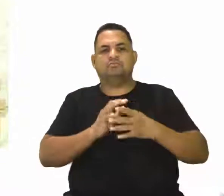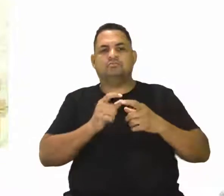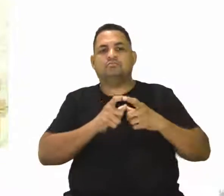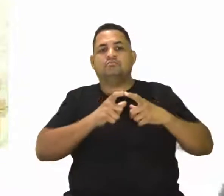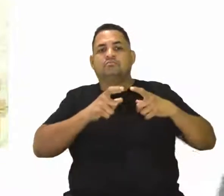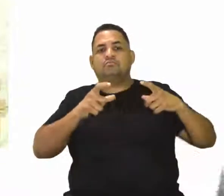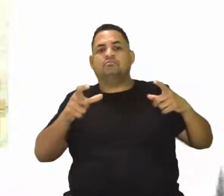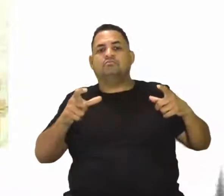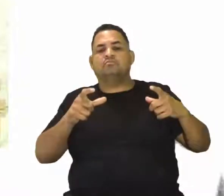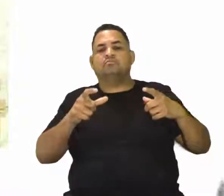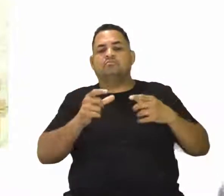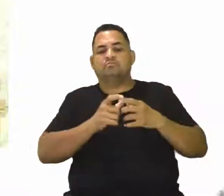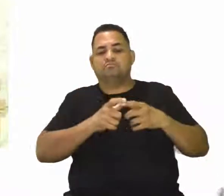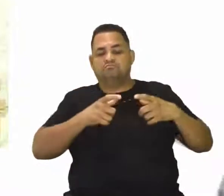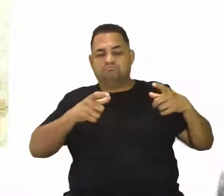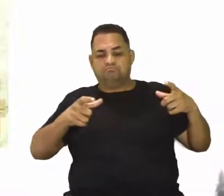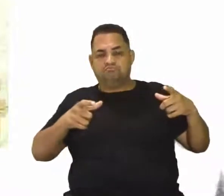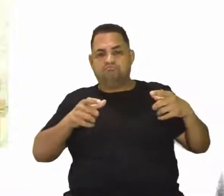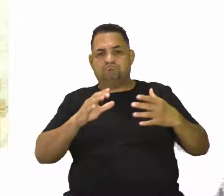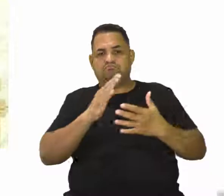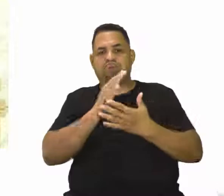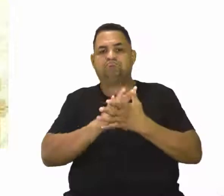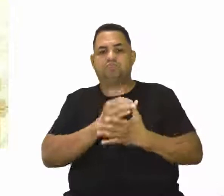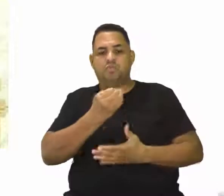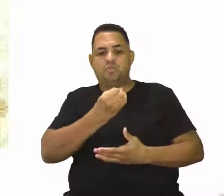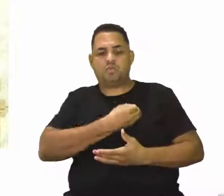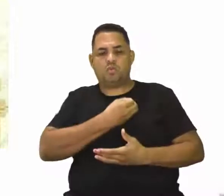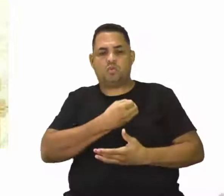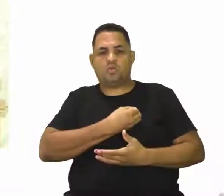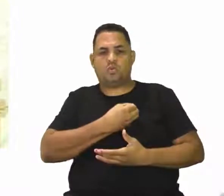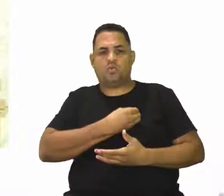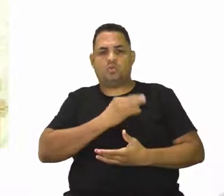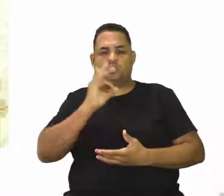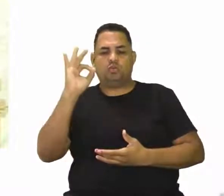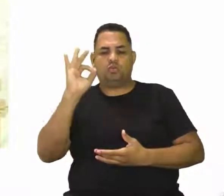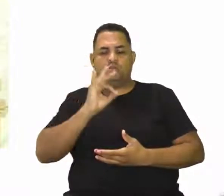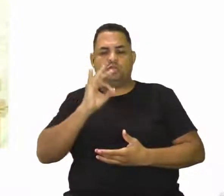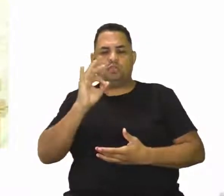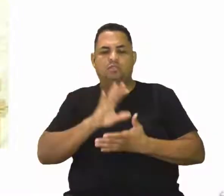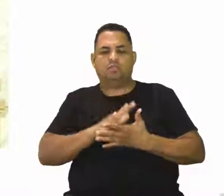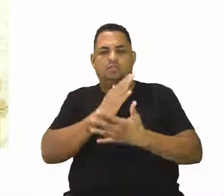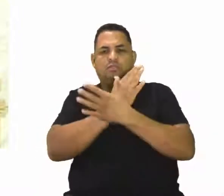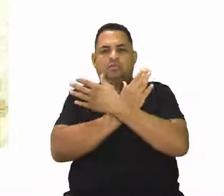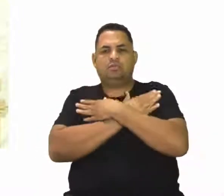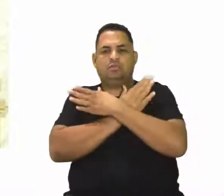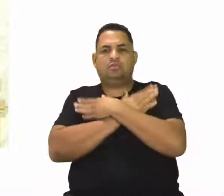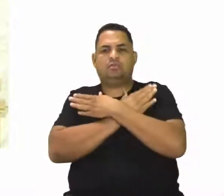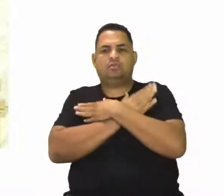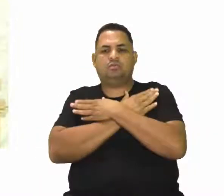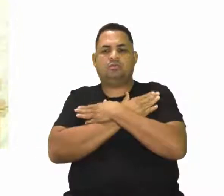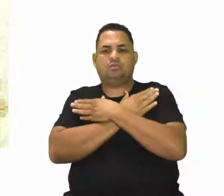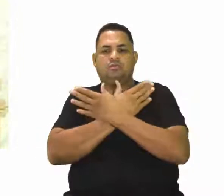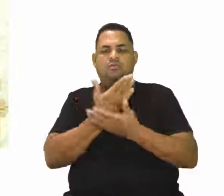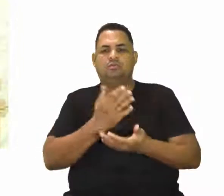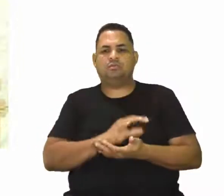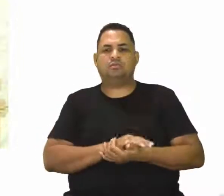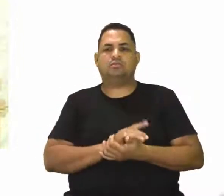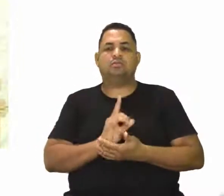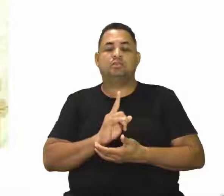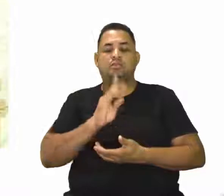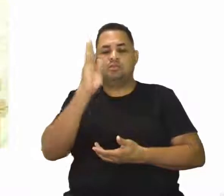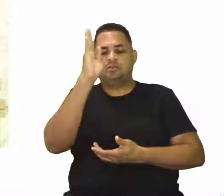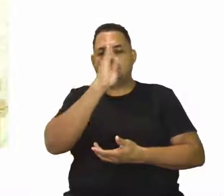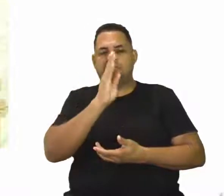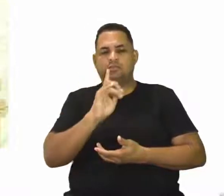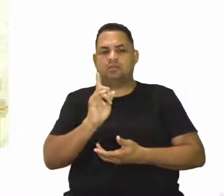o aumento acelerado do índice de desemprego. Isso não só no Brasil, mas